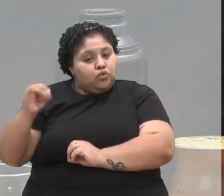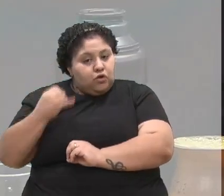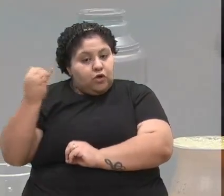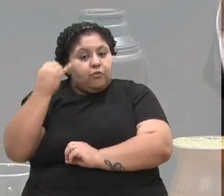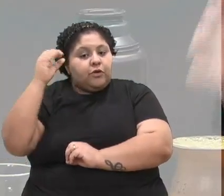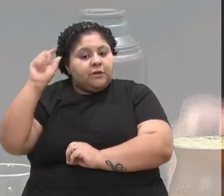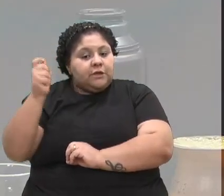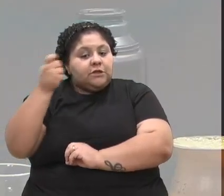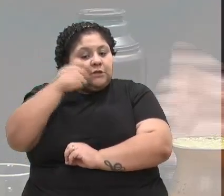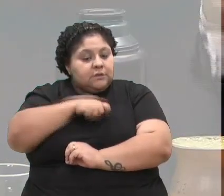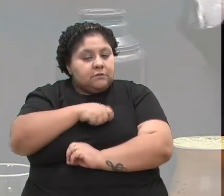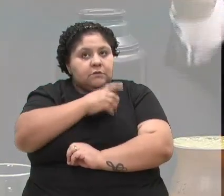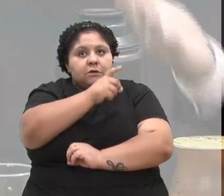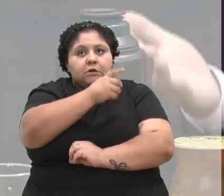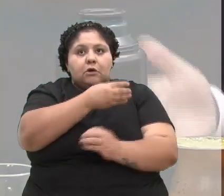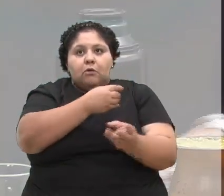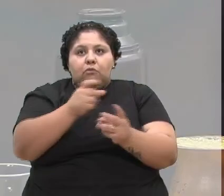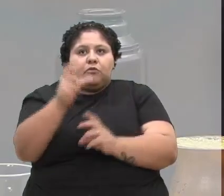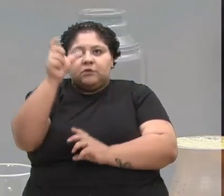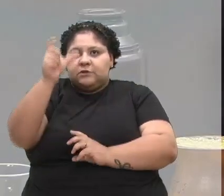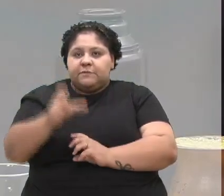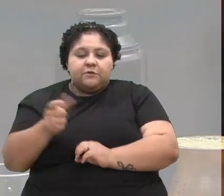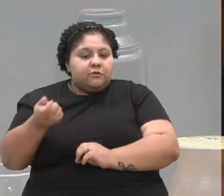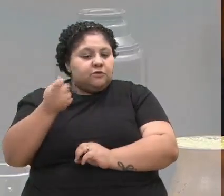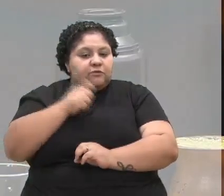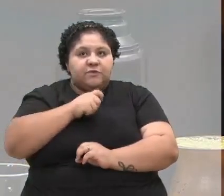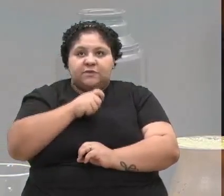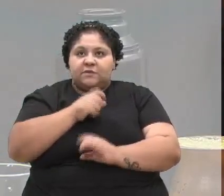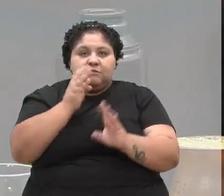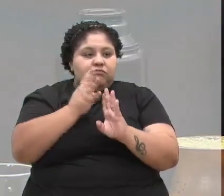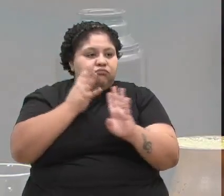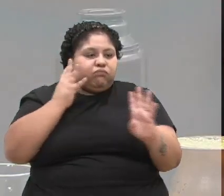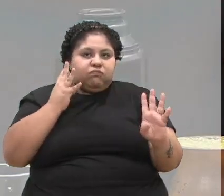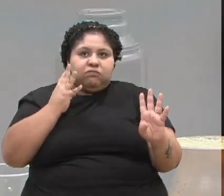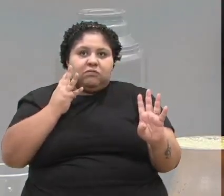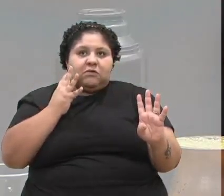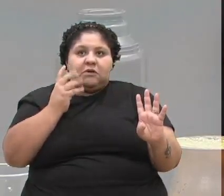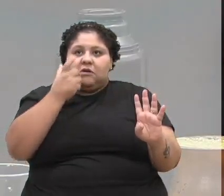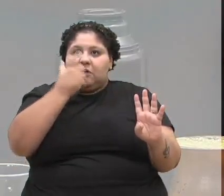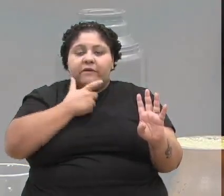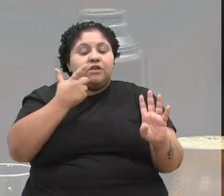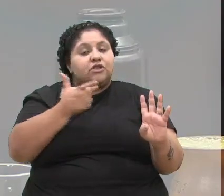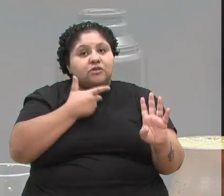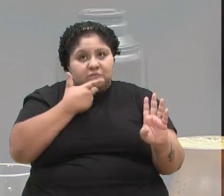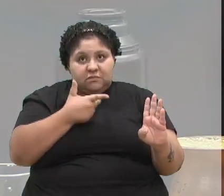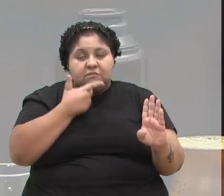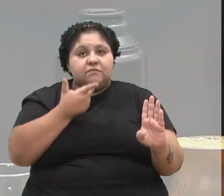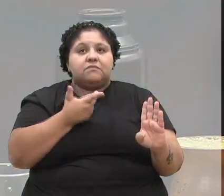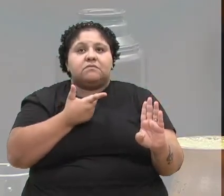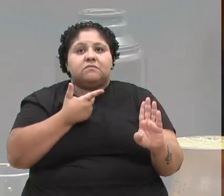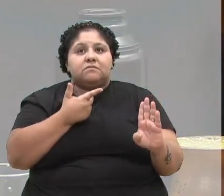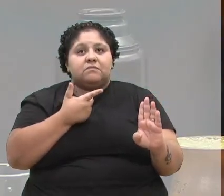muitas pessoas ontem nessa fila, não sabia que era para esse fim, mas acho que a sua fala é muito